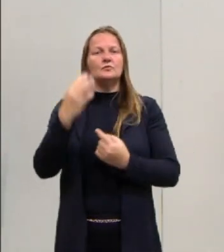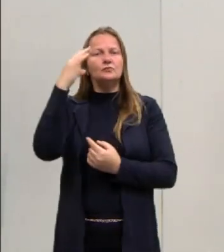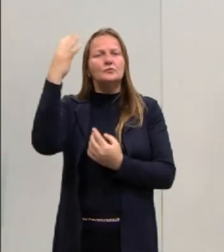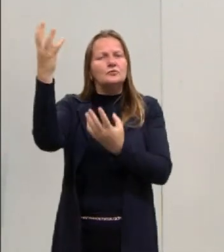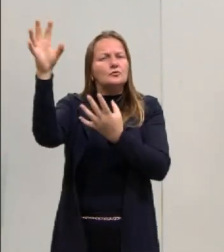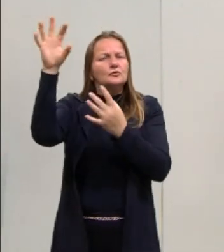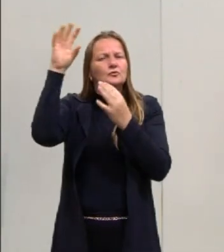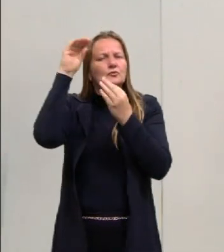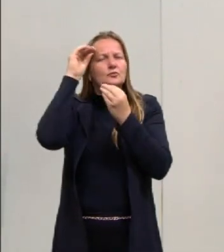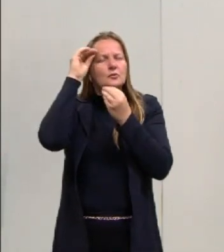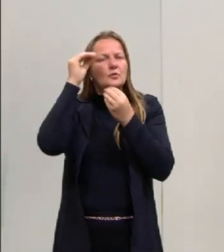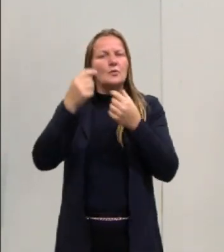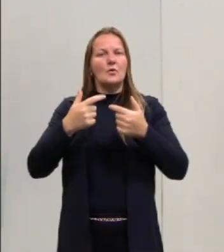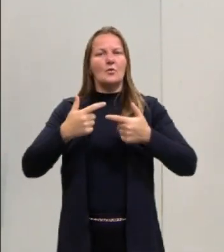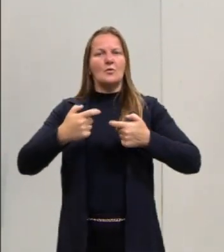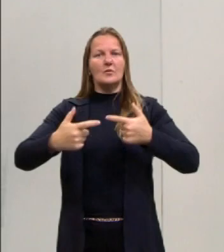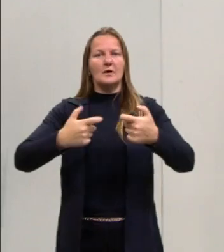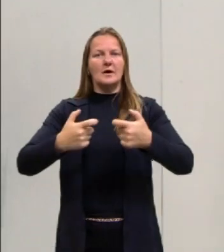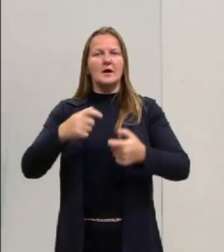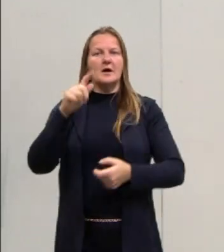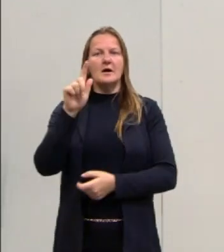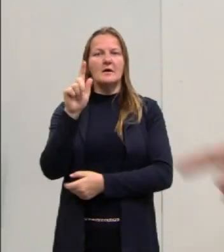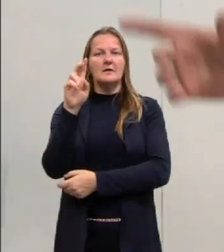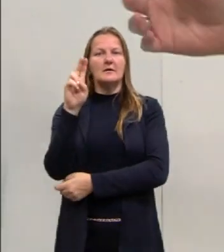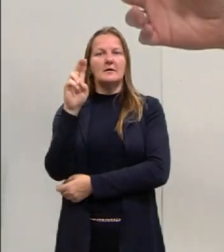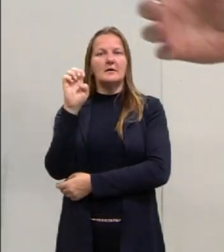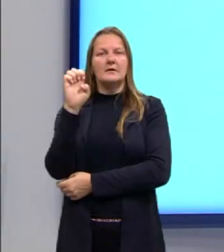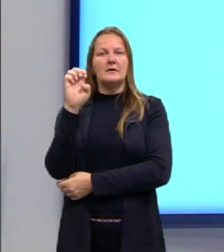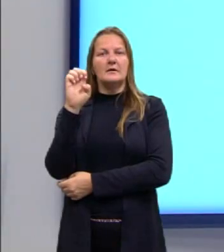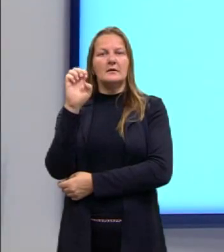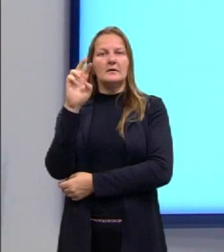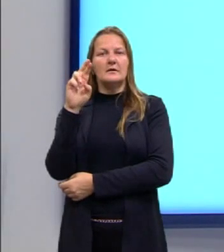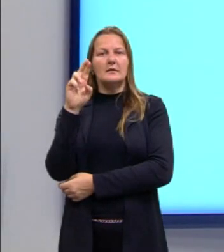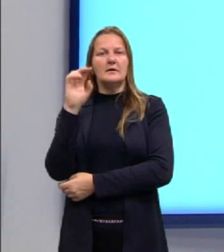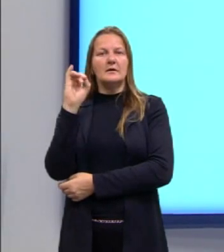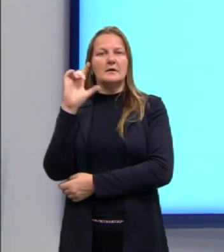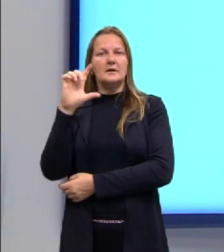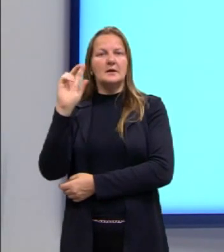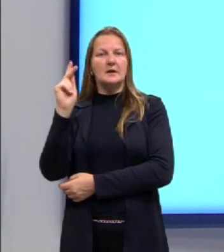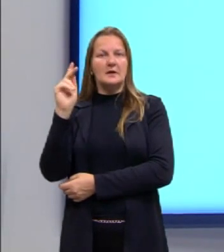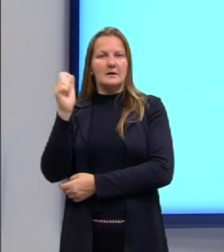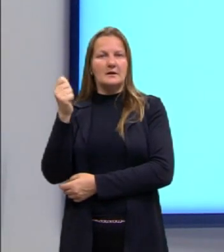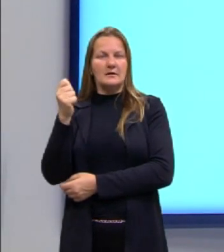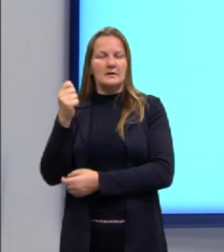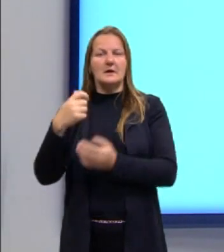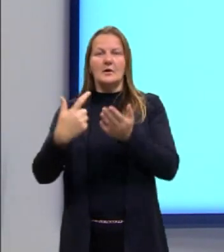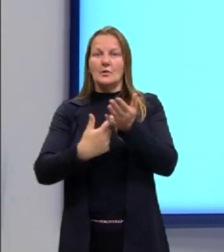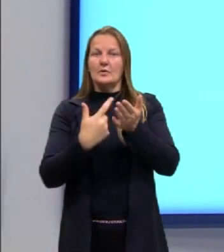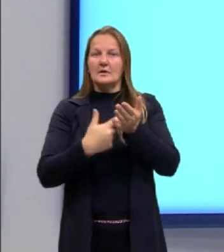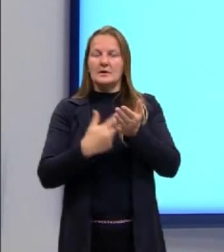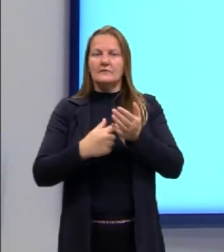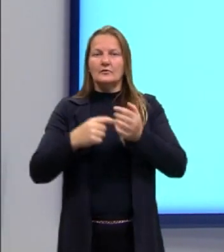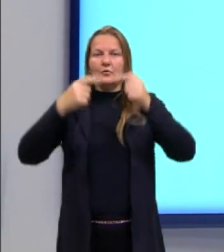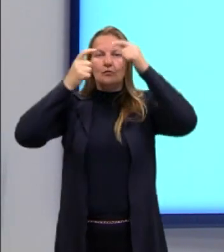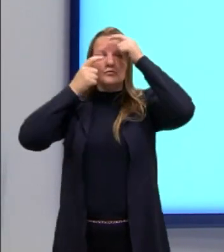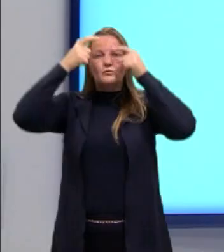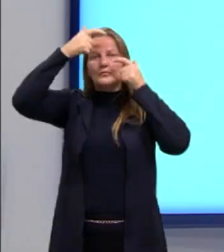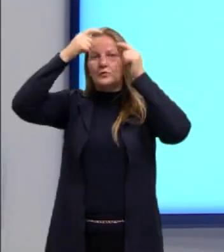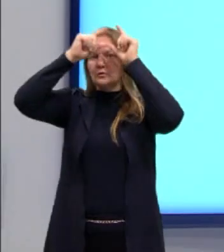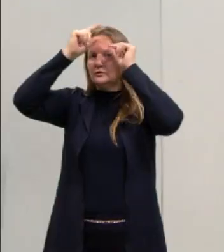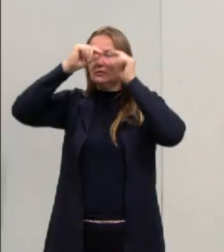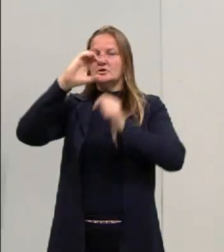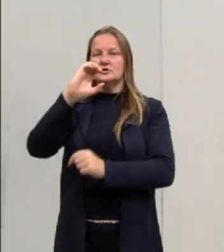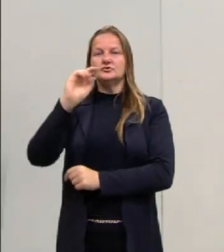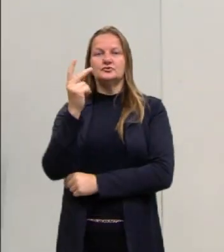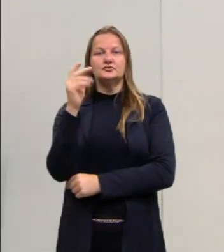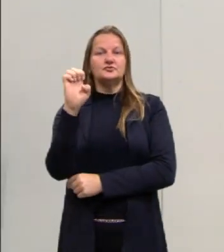na guerra de guerrilha e aqui a gente tem uma imagem né do livro do tche Guevara um guerreiro aí muito conhecido